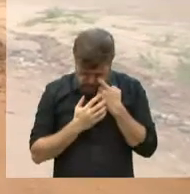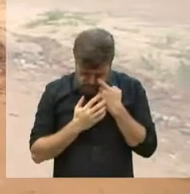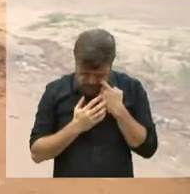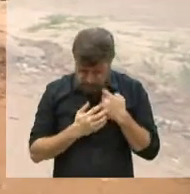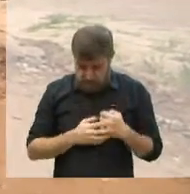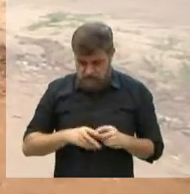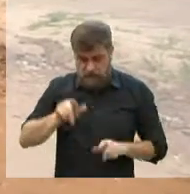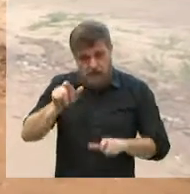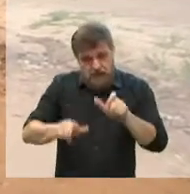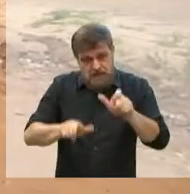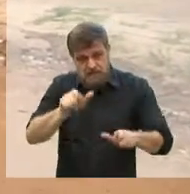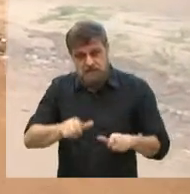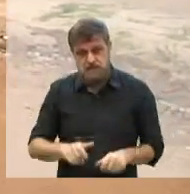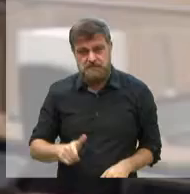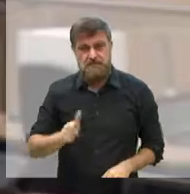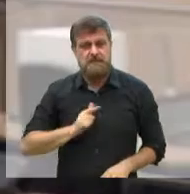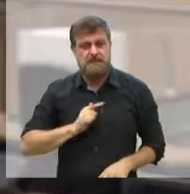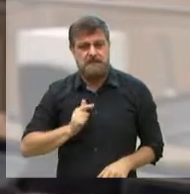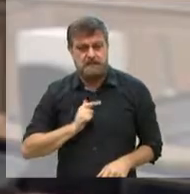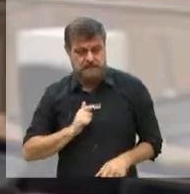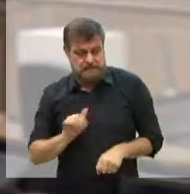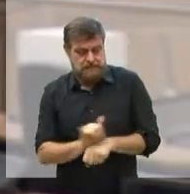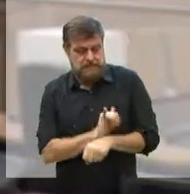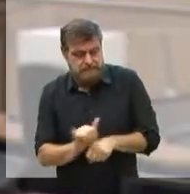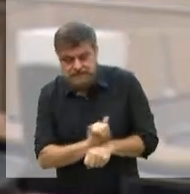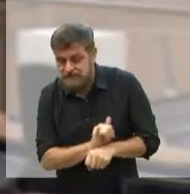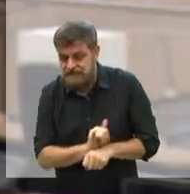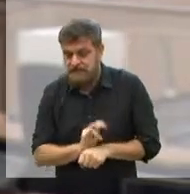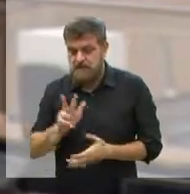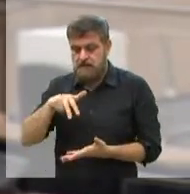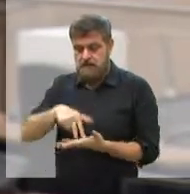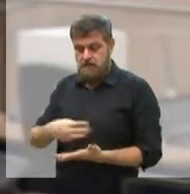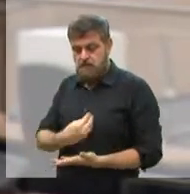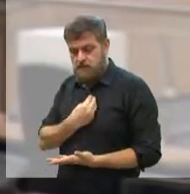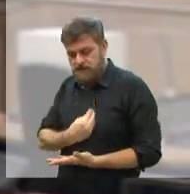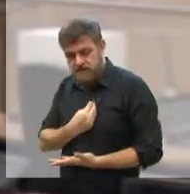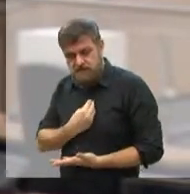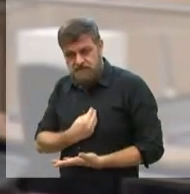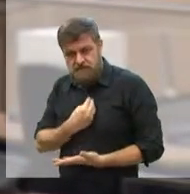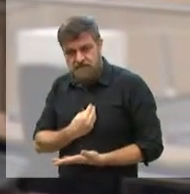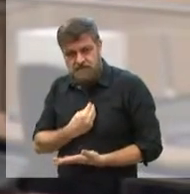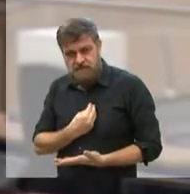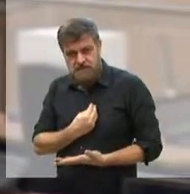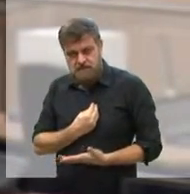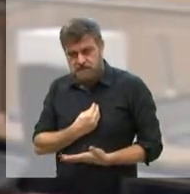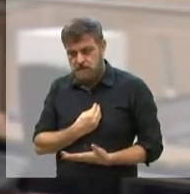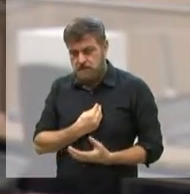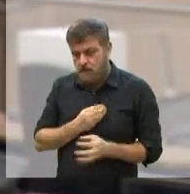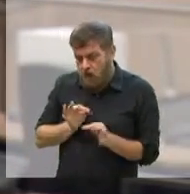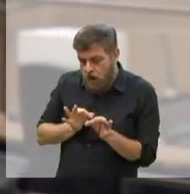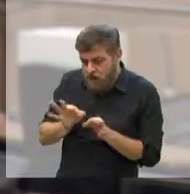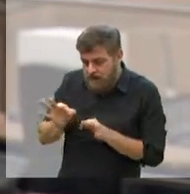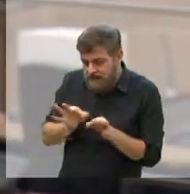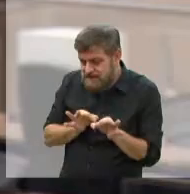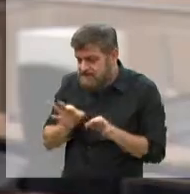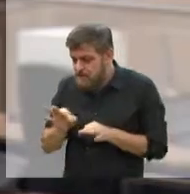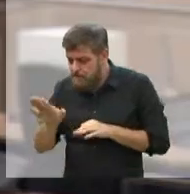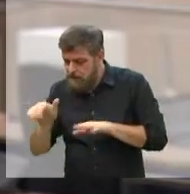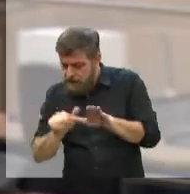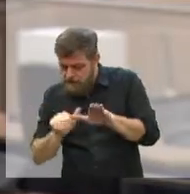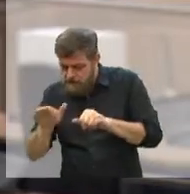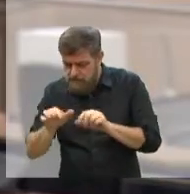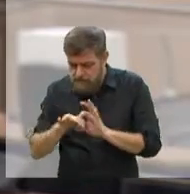O ser humano usa os próprios meios, né, aonde ele está, para poder se organizar. Então não é